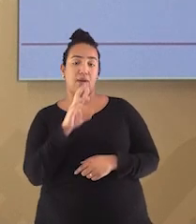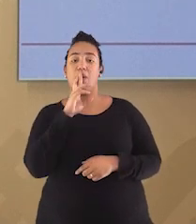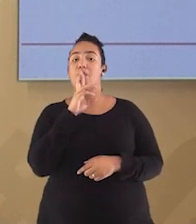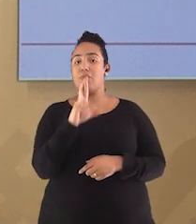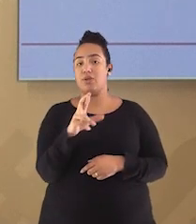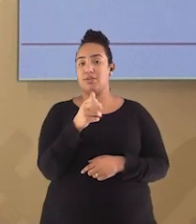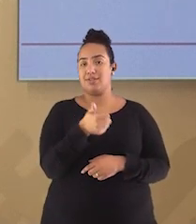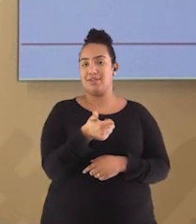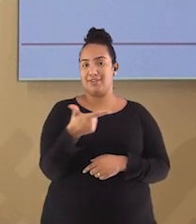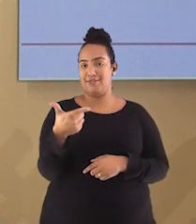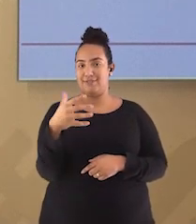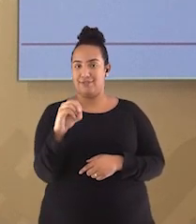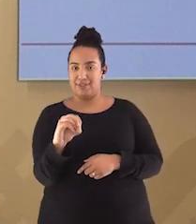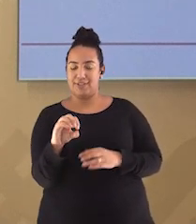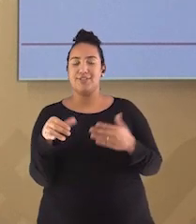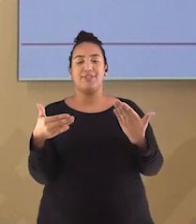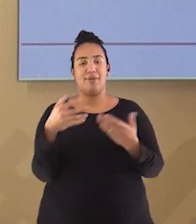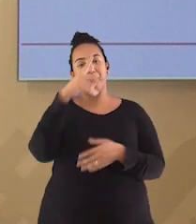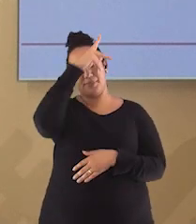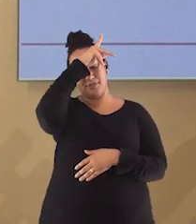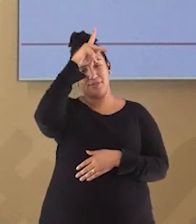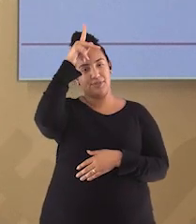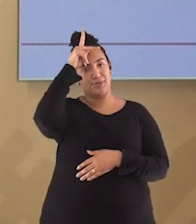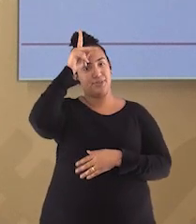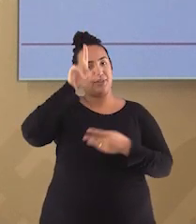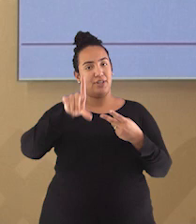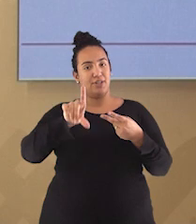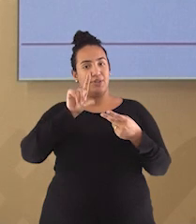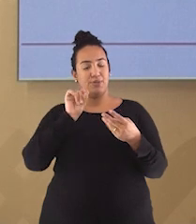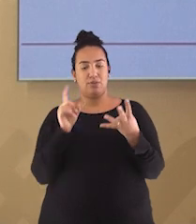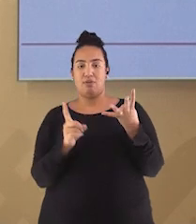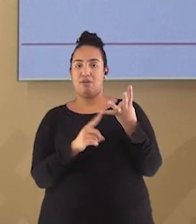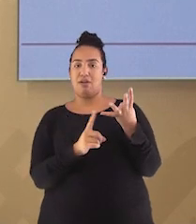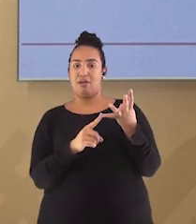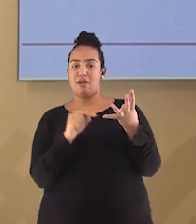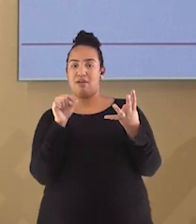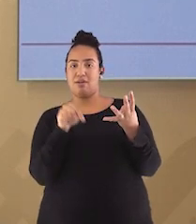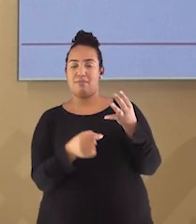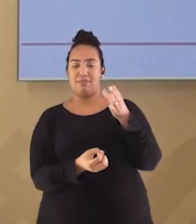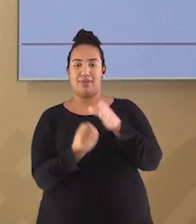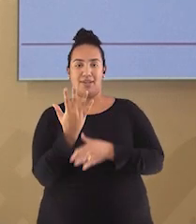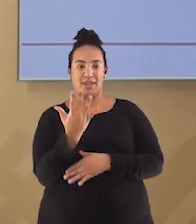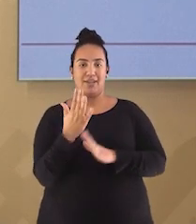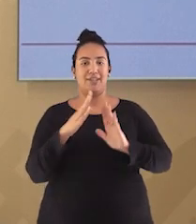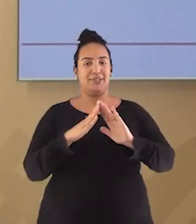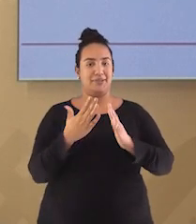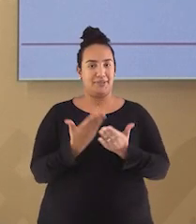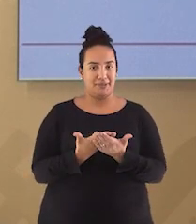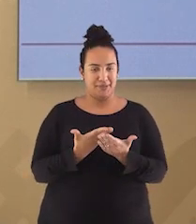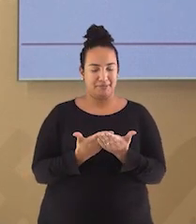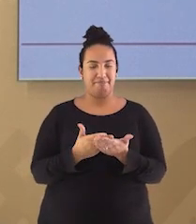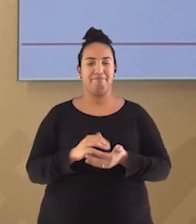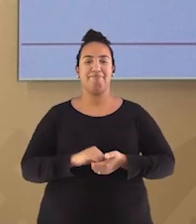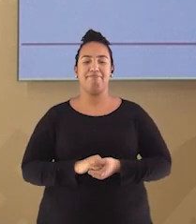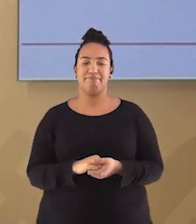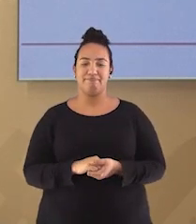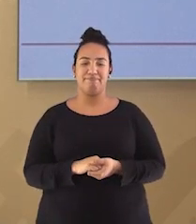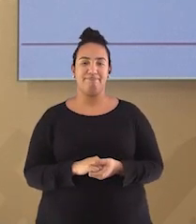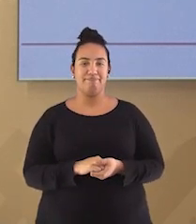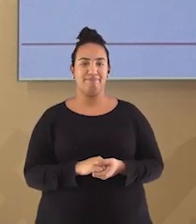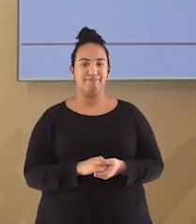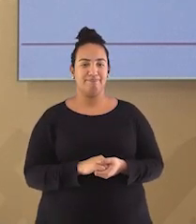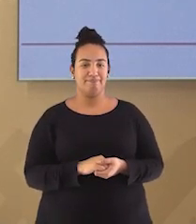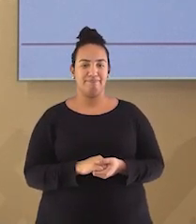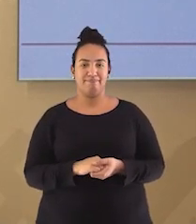logo a Prefeitura vai escolher o quarto terreno para a construção da nova escola no bairro